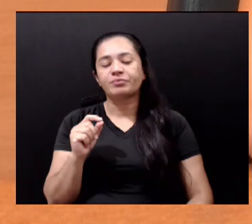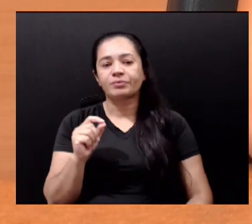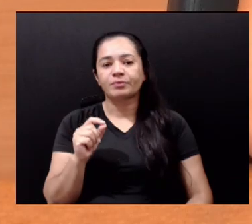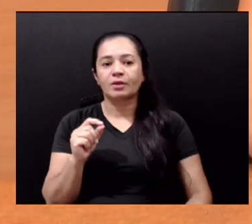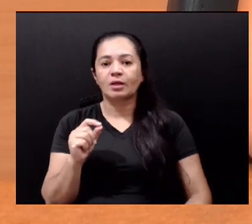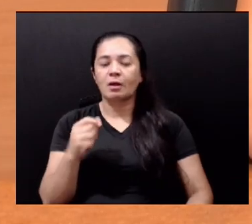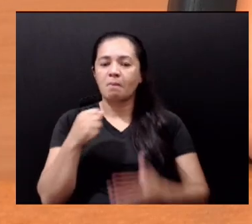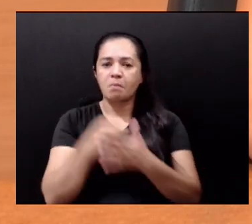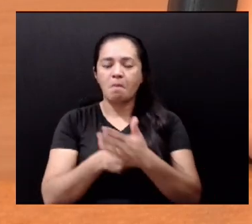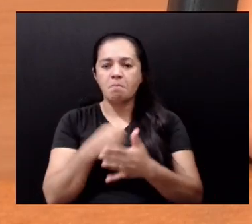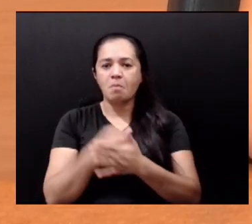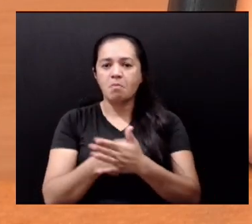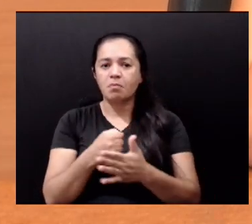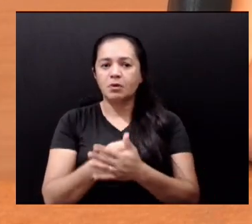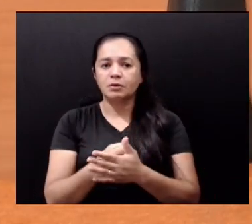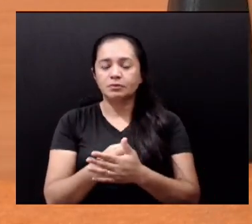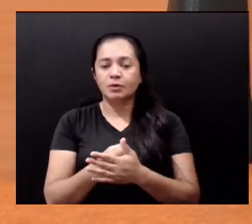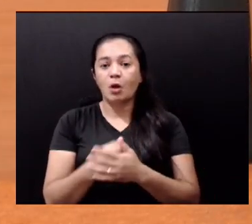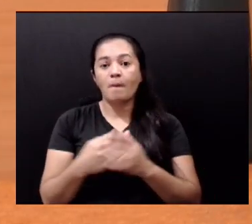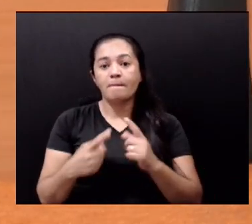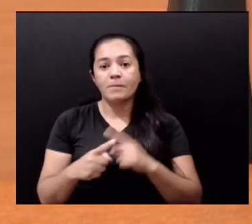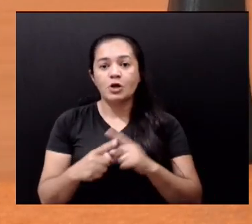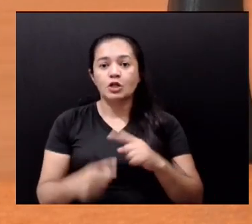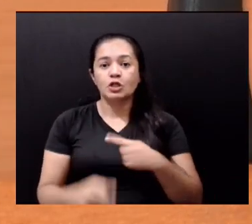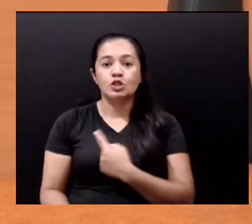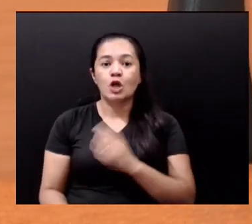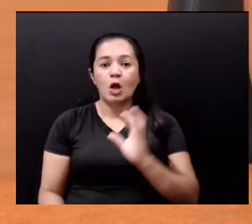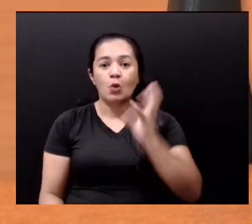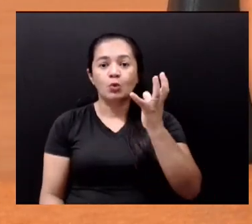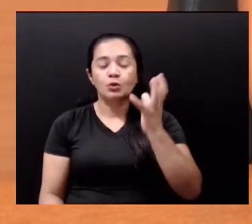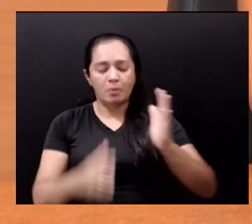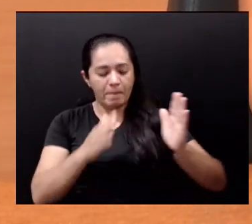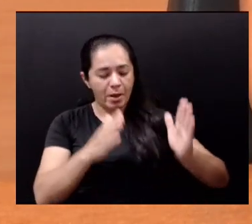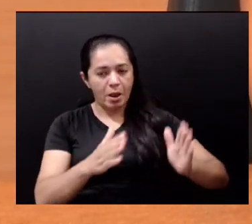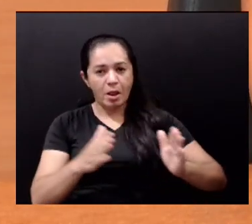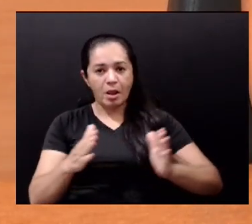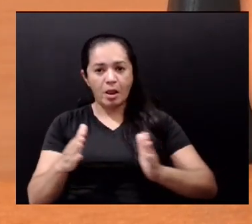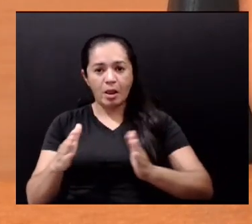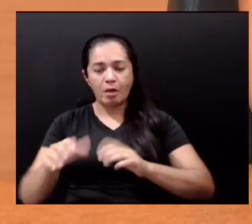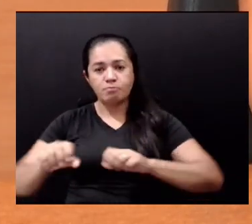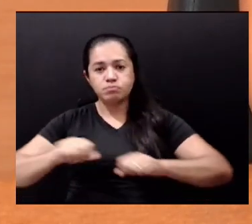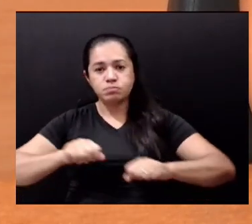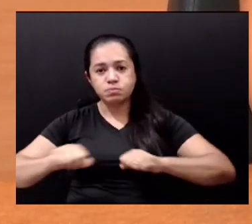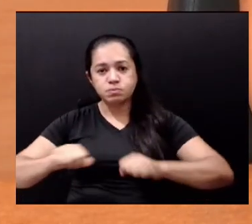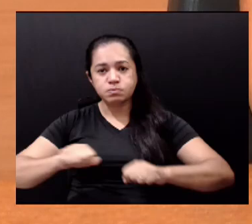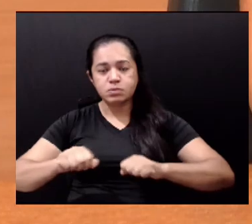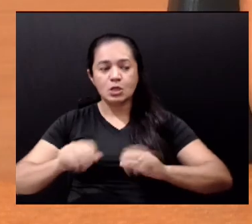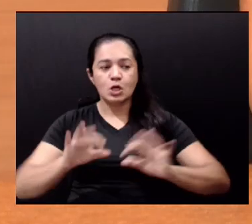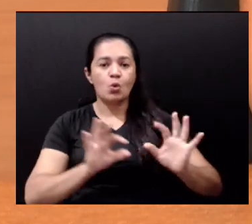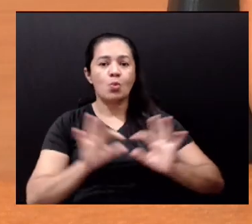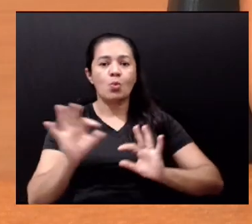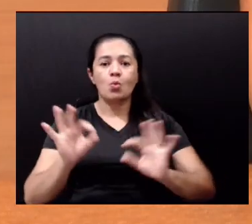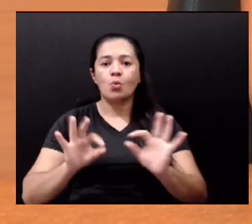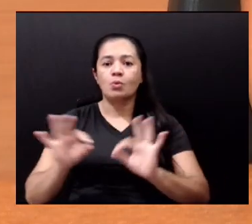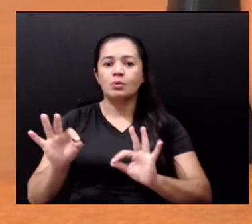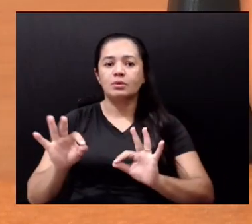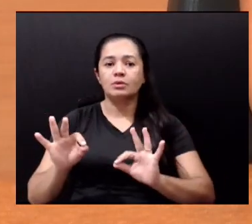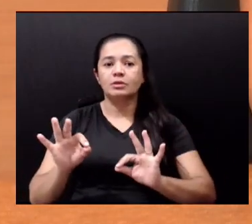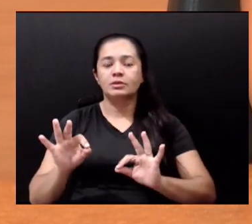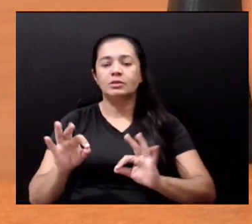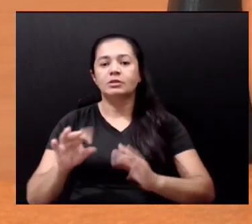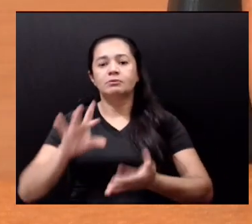desses grupos, né? Porque nós tivemos aí um processo muito grande de mobilização, de organização, né, de afirmação